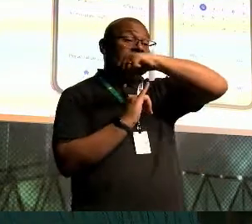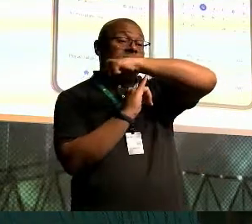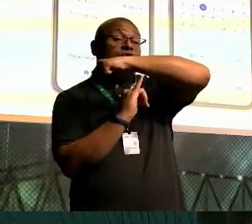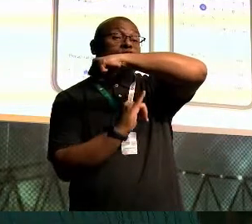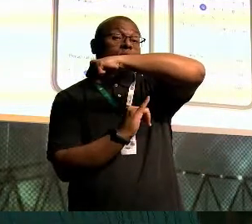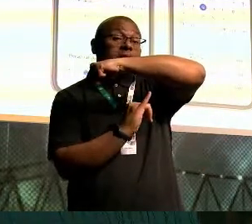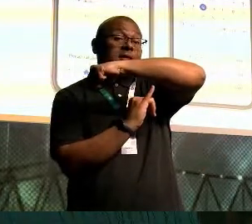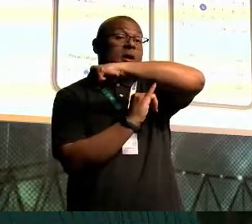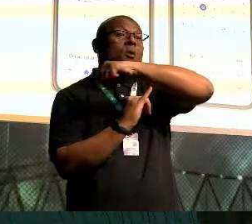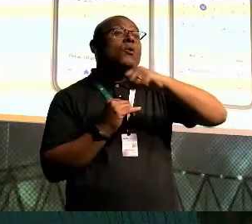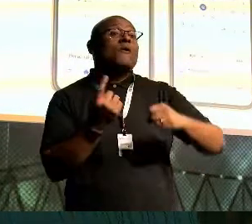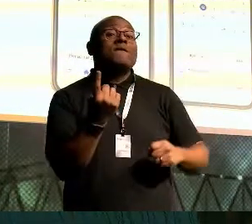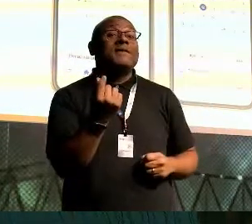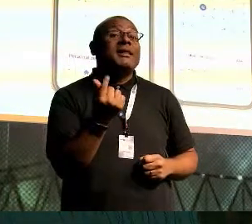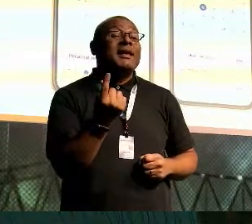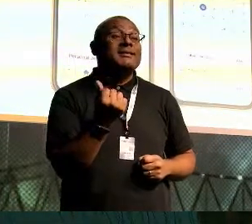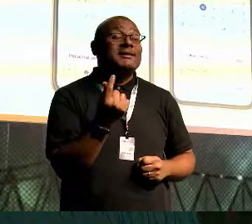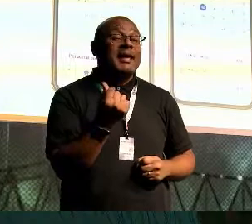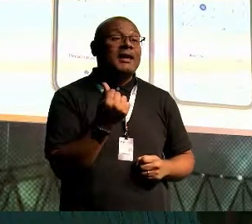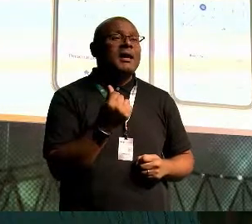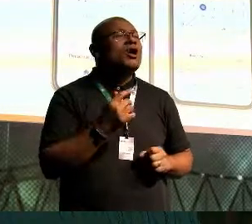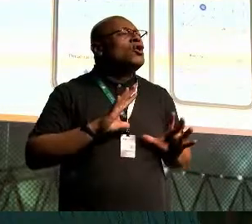vão fazer com esse dado.